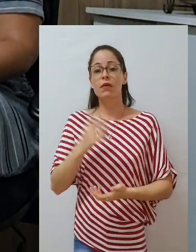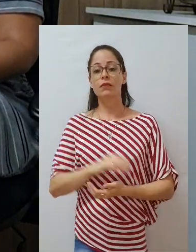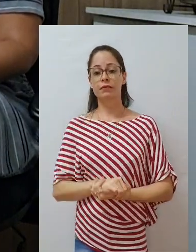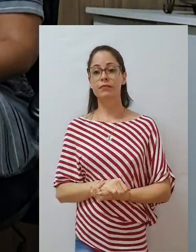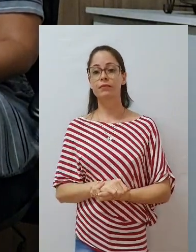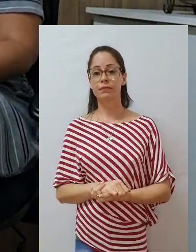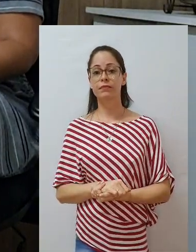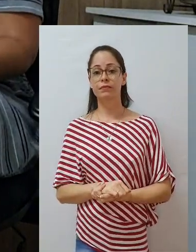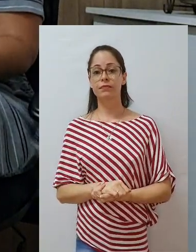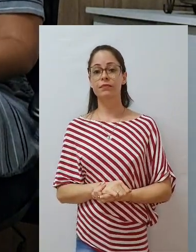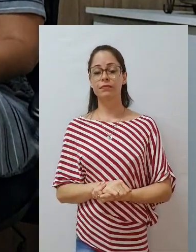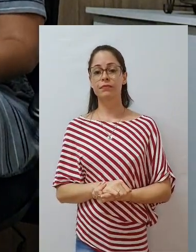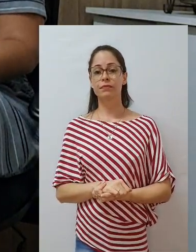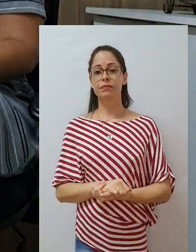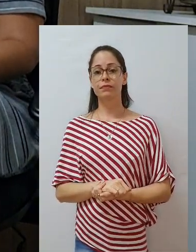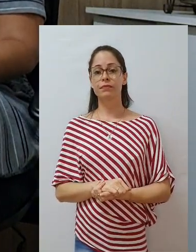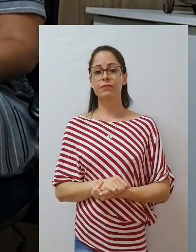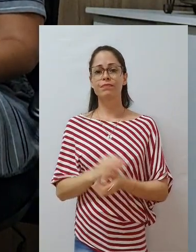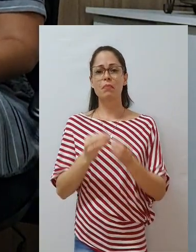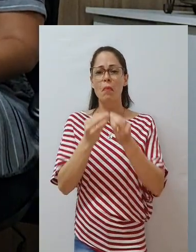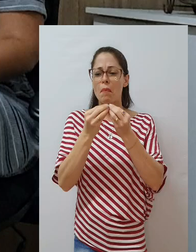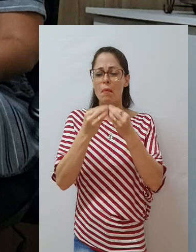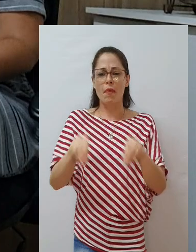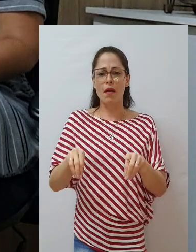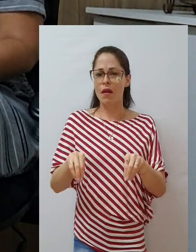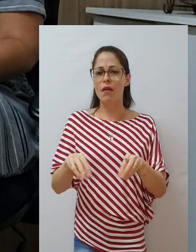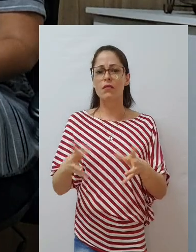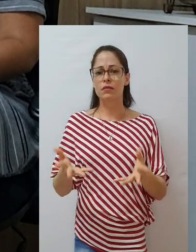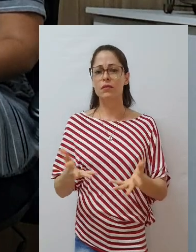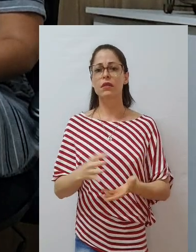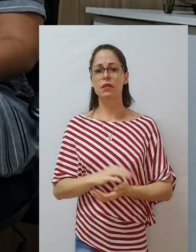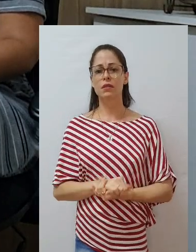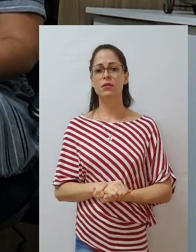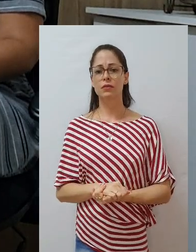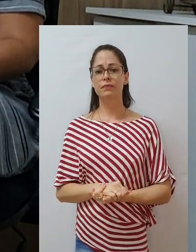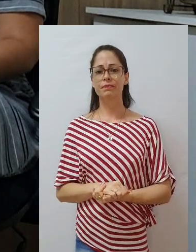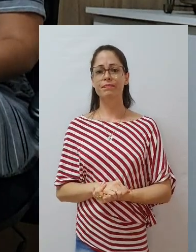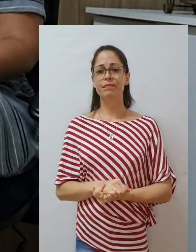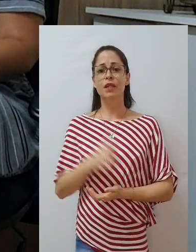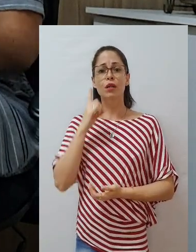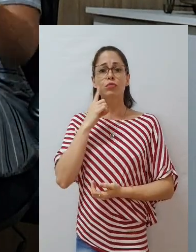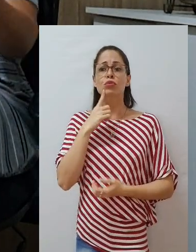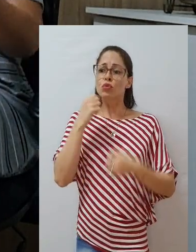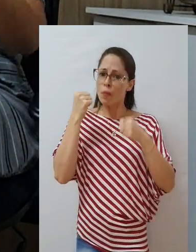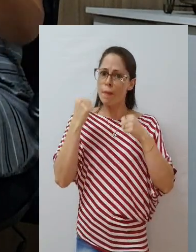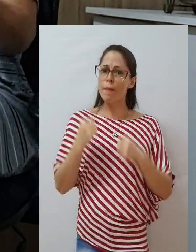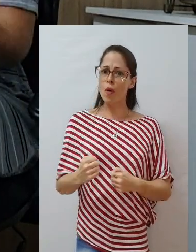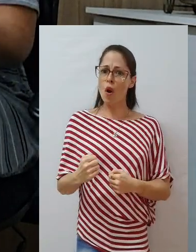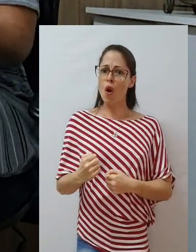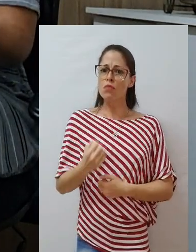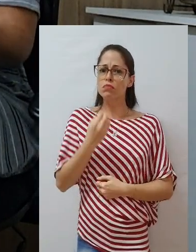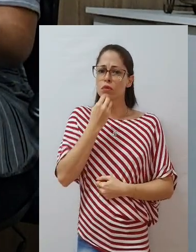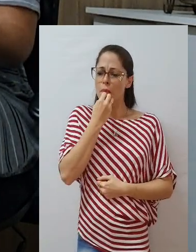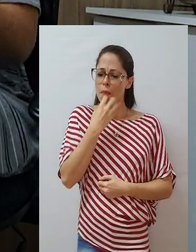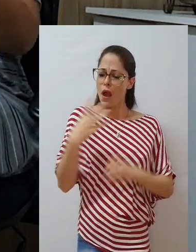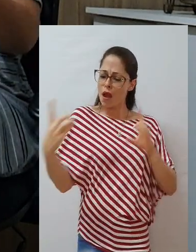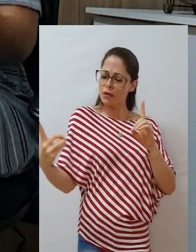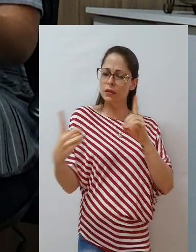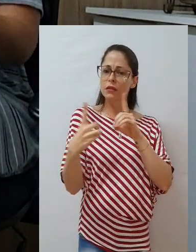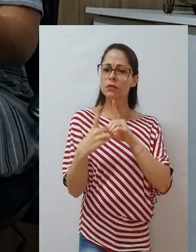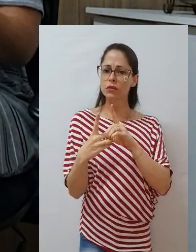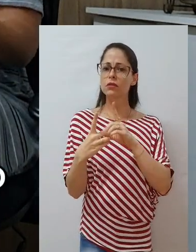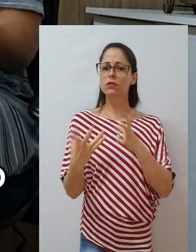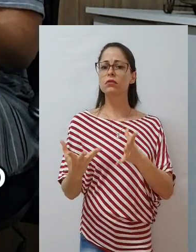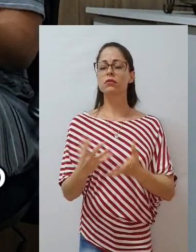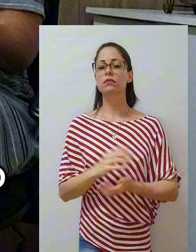né, prejuízos, e o surdo vai poder ser tratado, bem atendido, porque o que ele